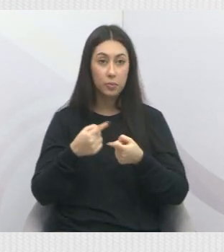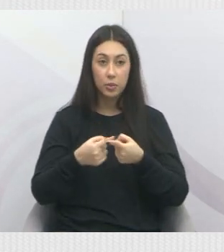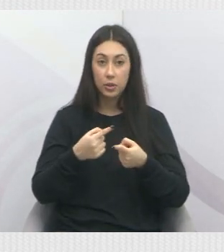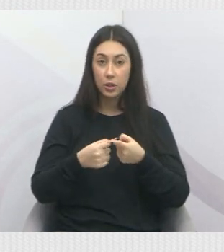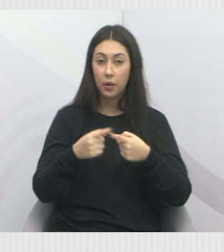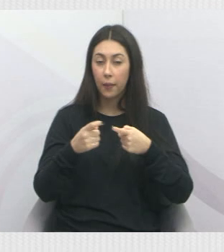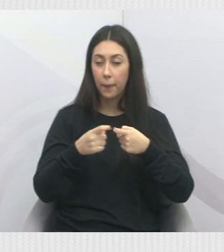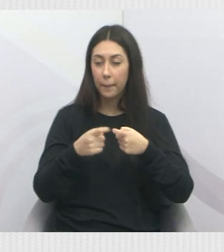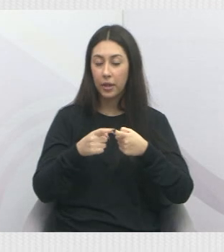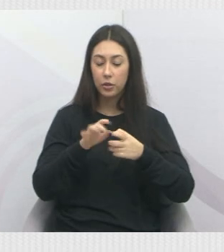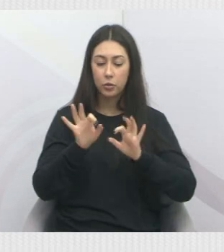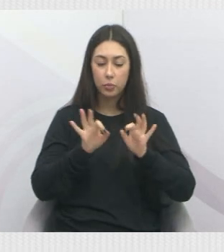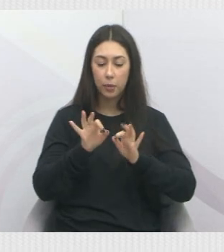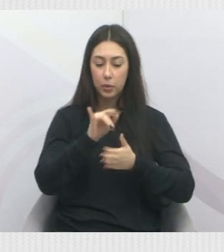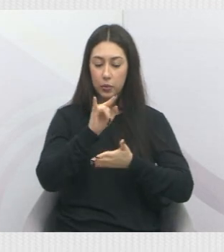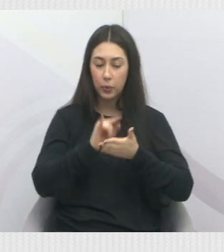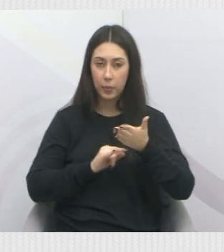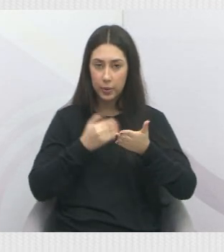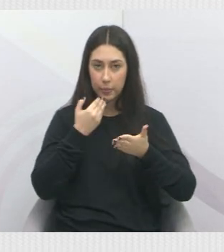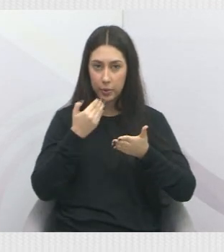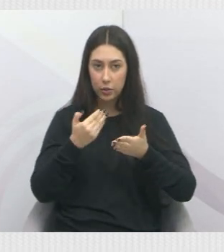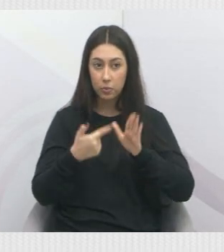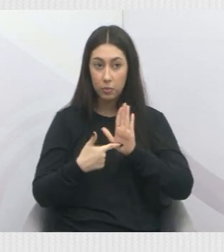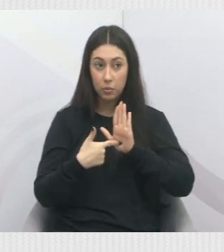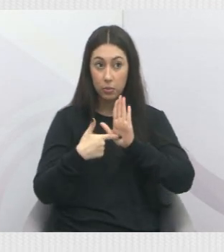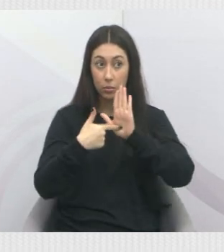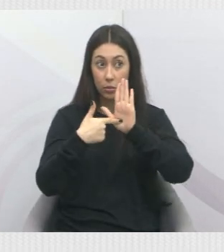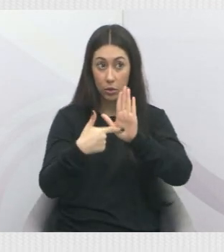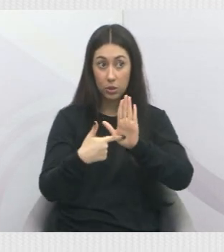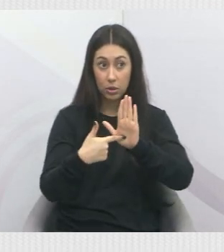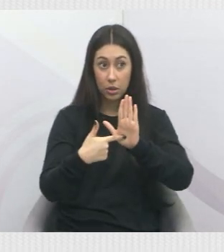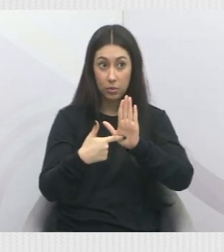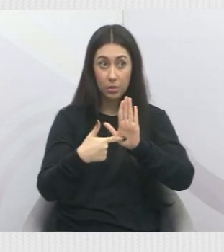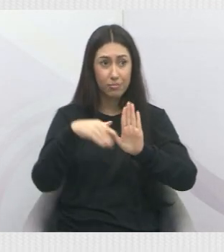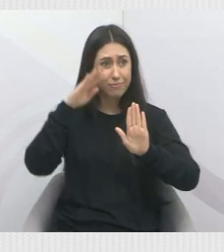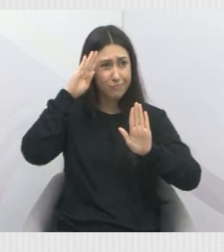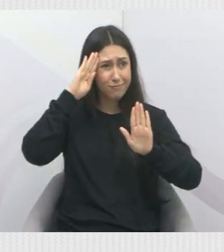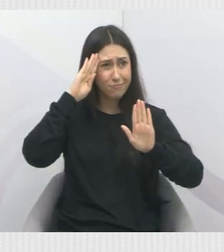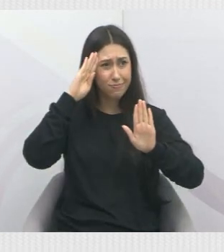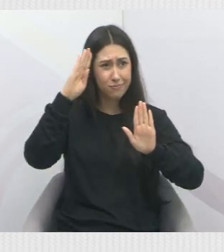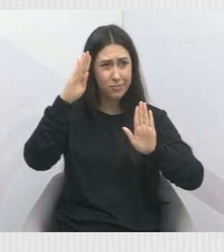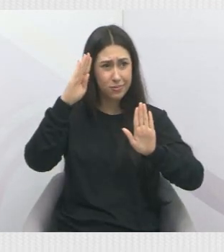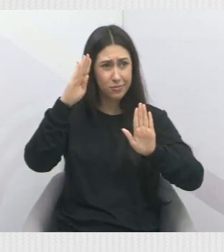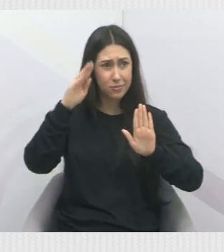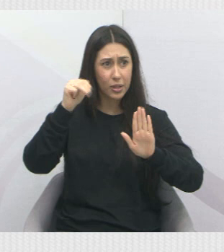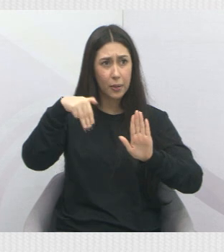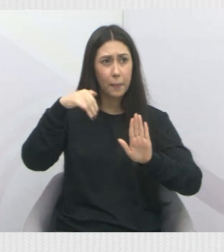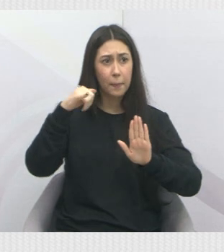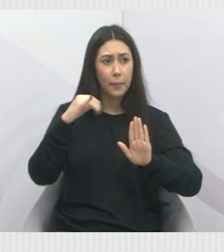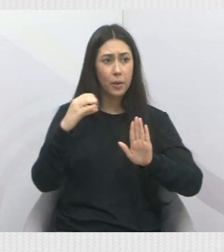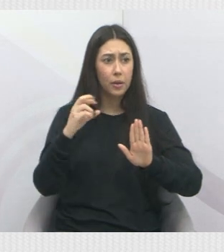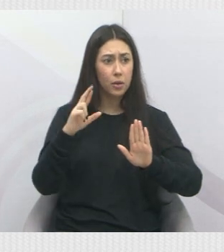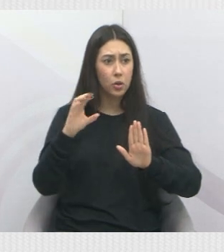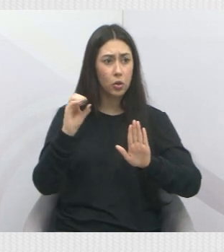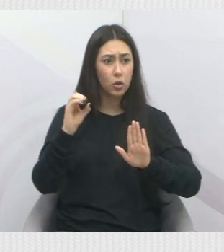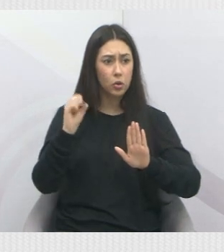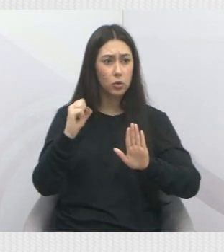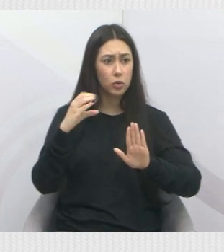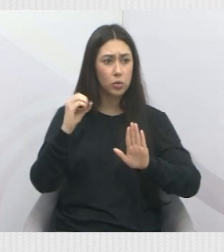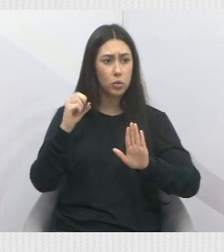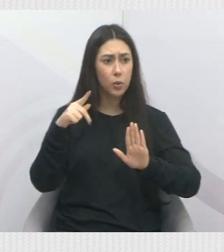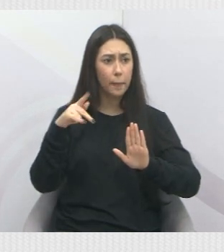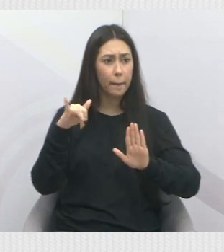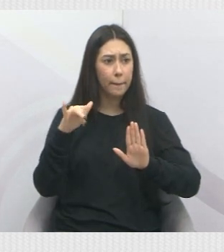primeiro quadrimestre. Damos destaque principalmente à microscopia especular de córnea, que antes era uma